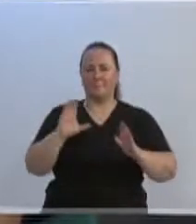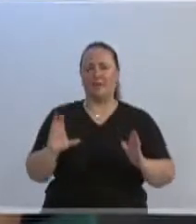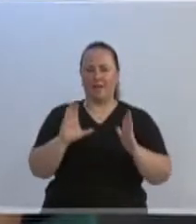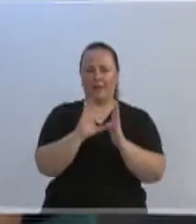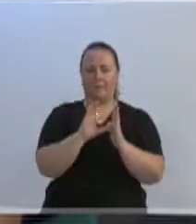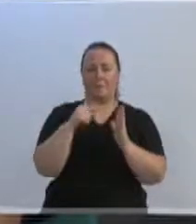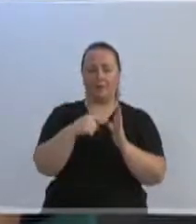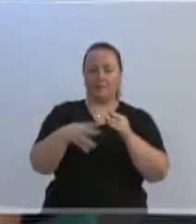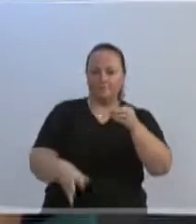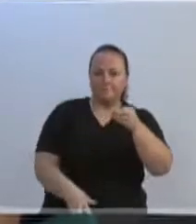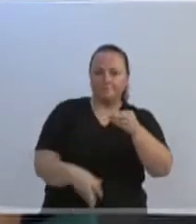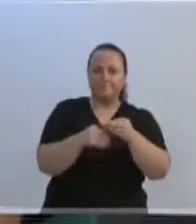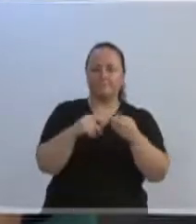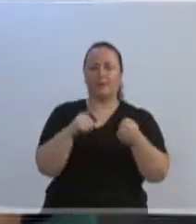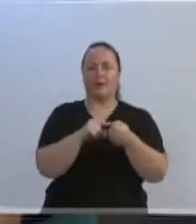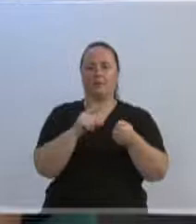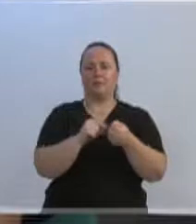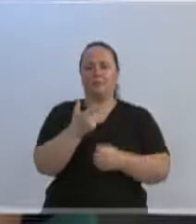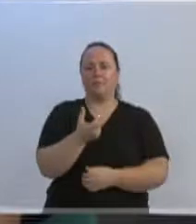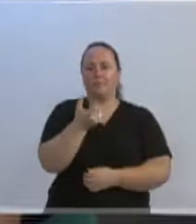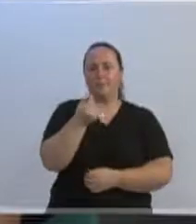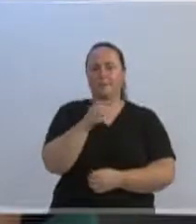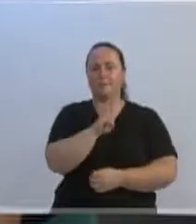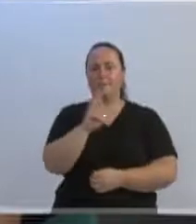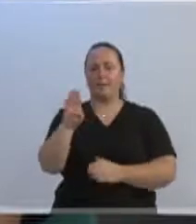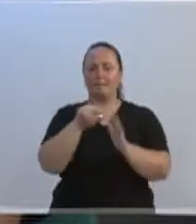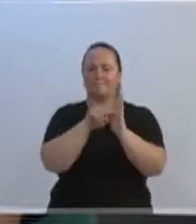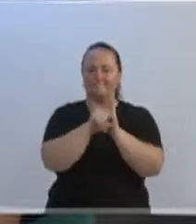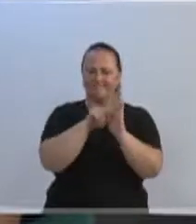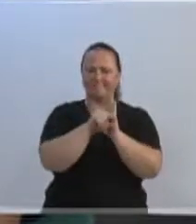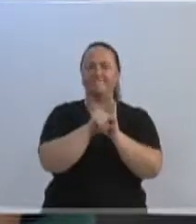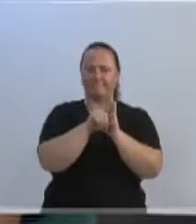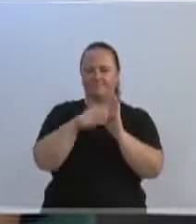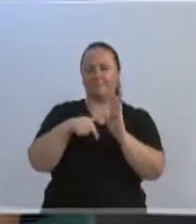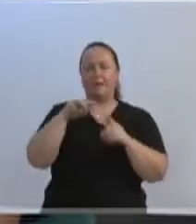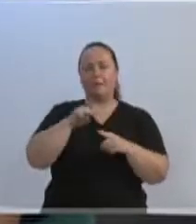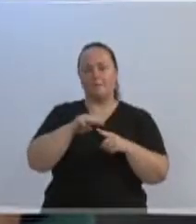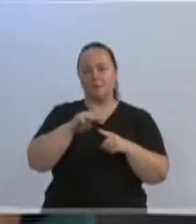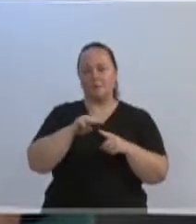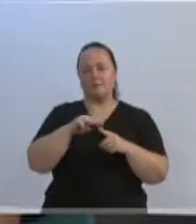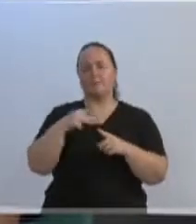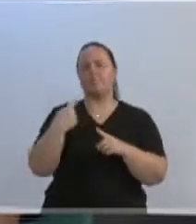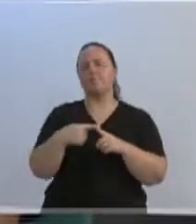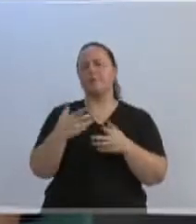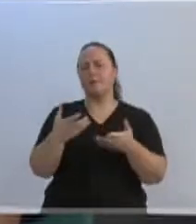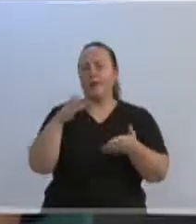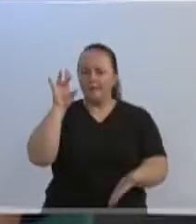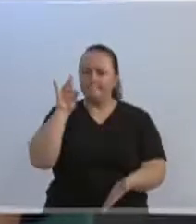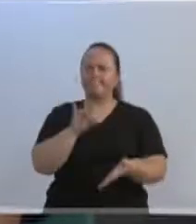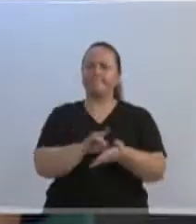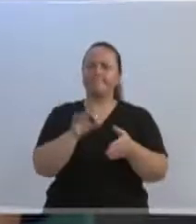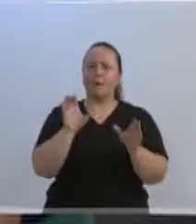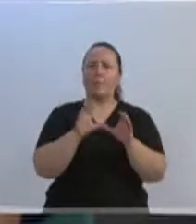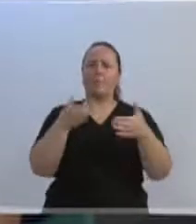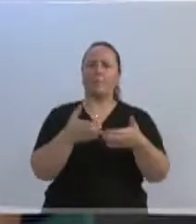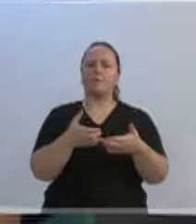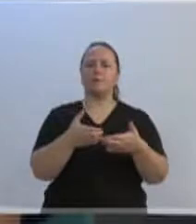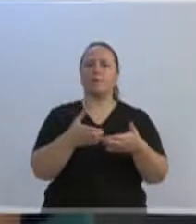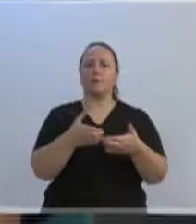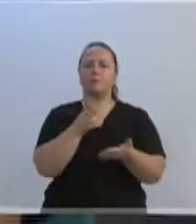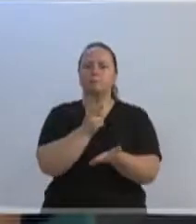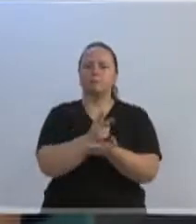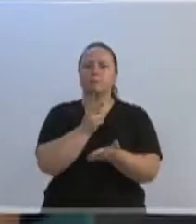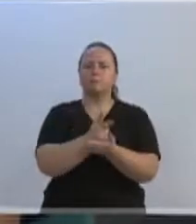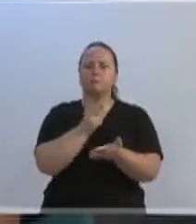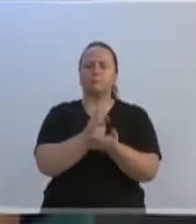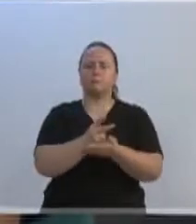acrescenta artigo 20 b a lei orgânica do município de blumenau para instituir a comissão legislativa permanente de defesa